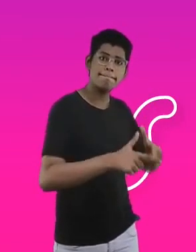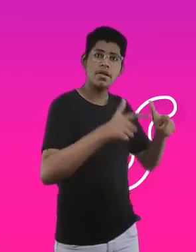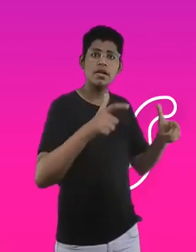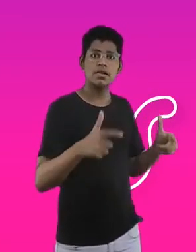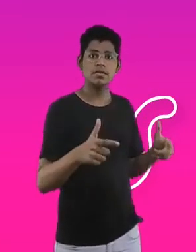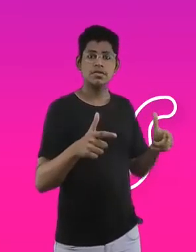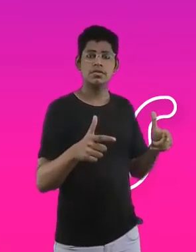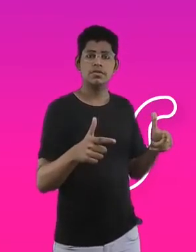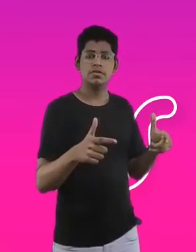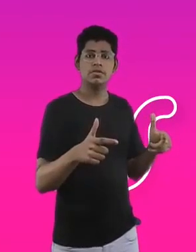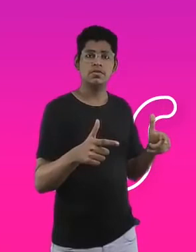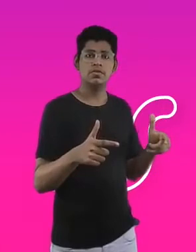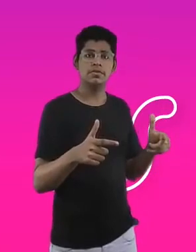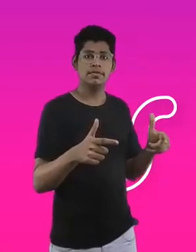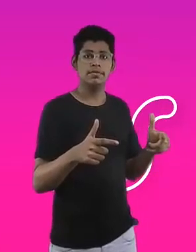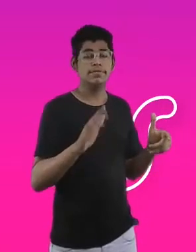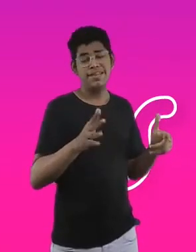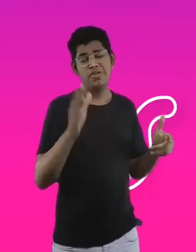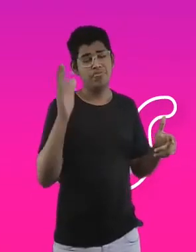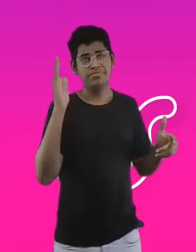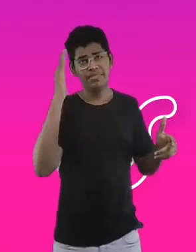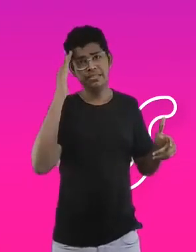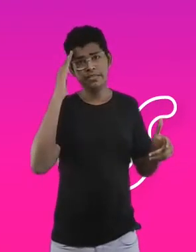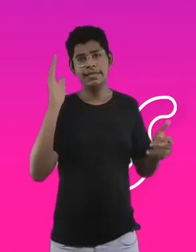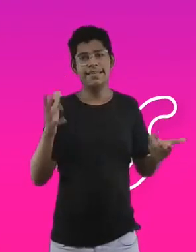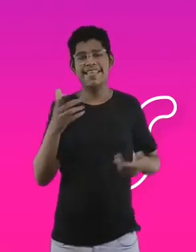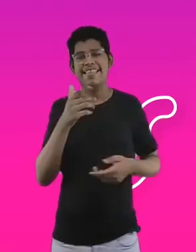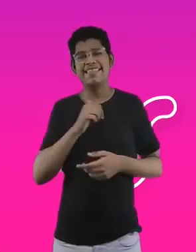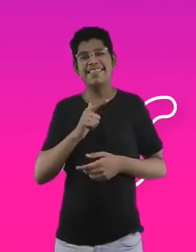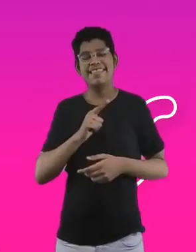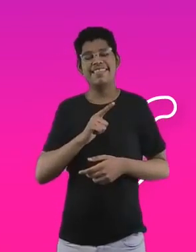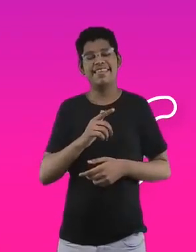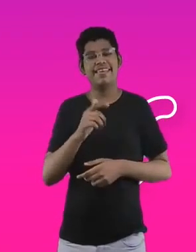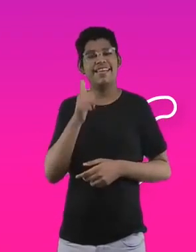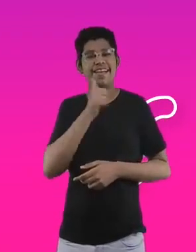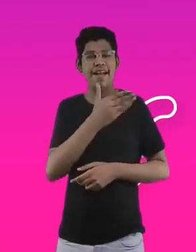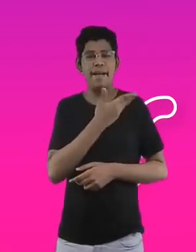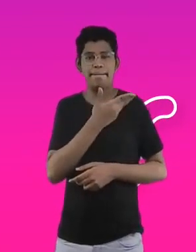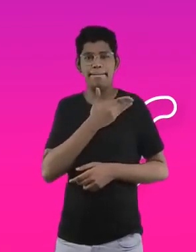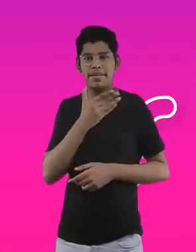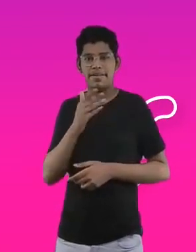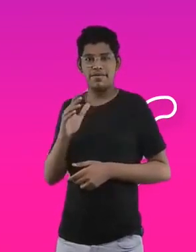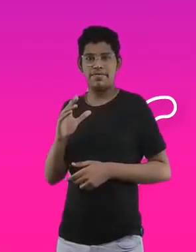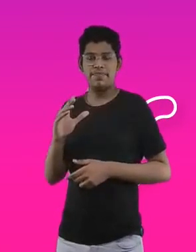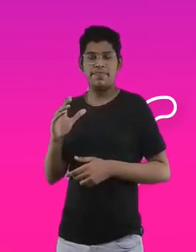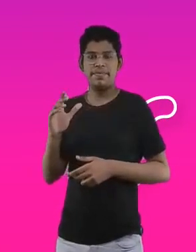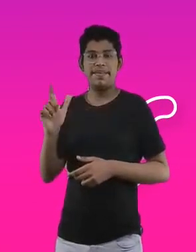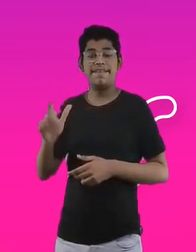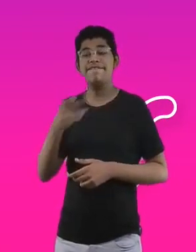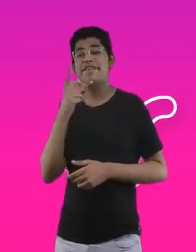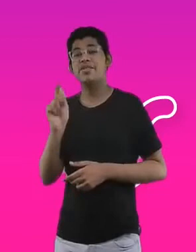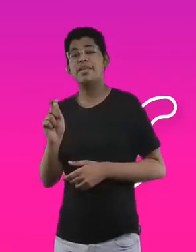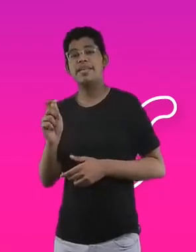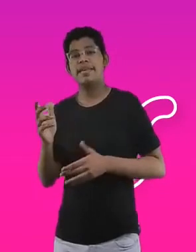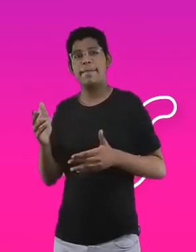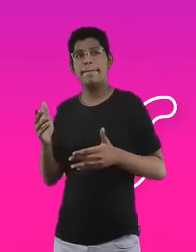minha querida amiga Carol Anchieta costuma dizer, né, esse processo de pactuar com a branquitude passa